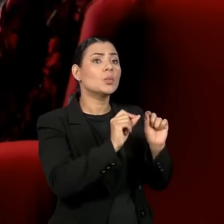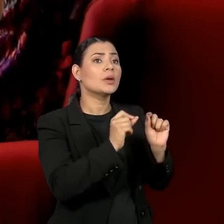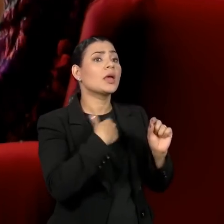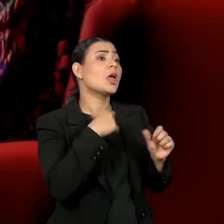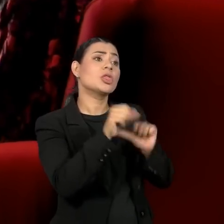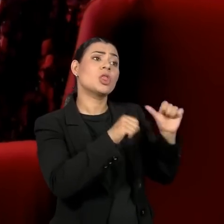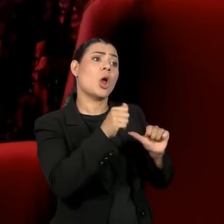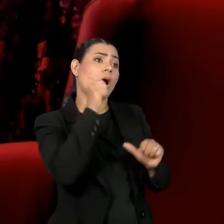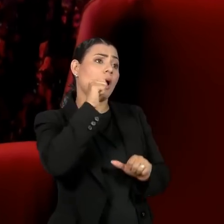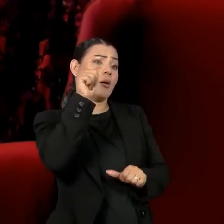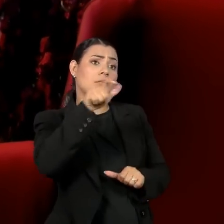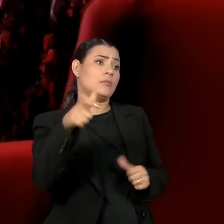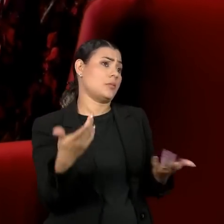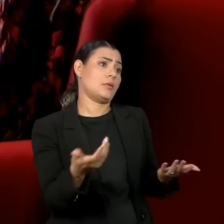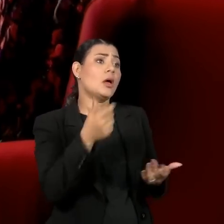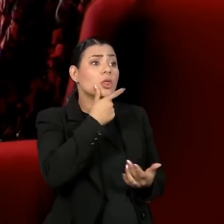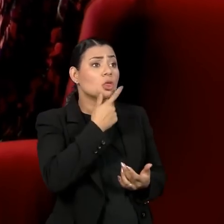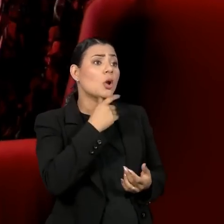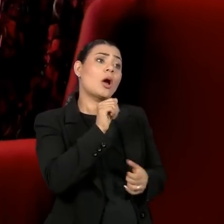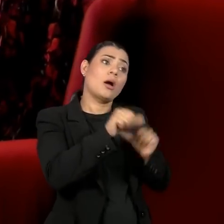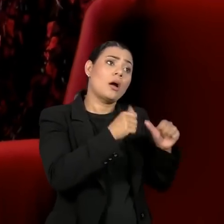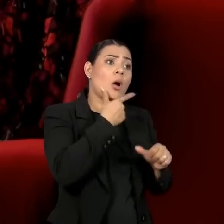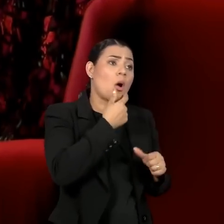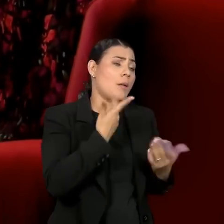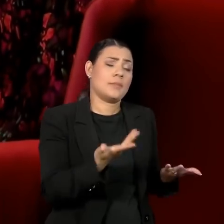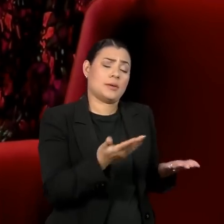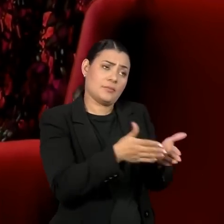É. Sem ele saber, é claro, ele fala.